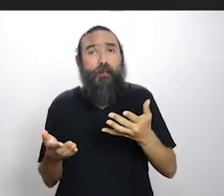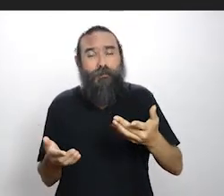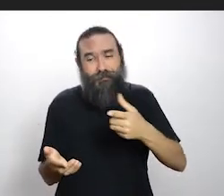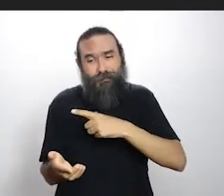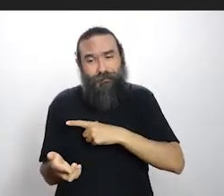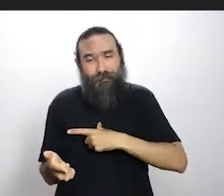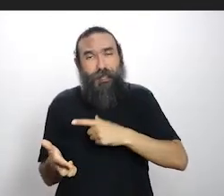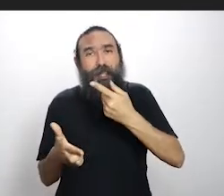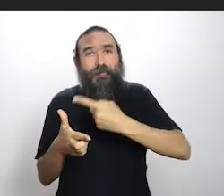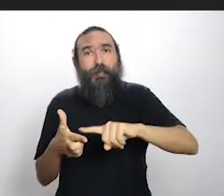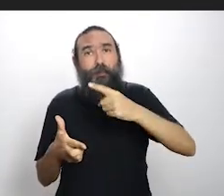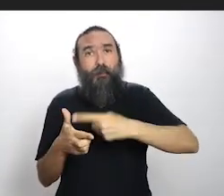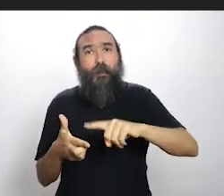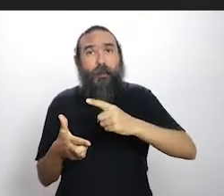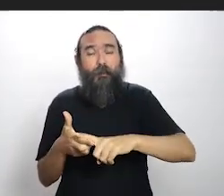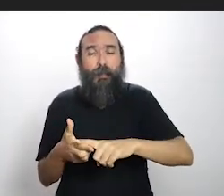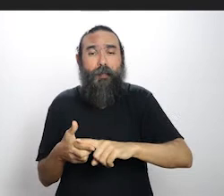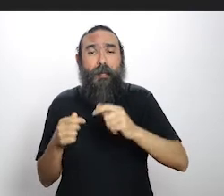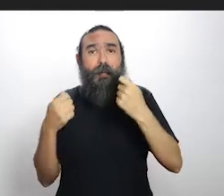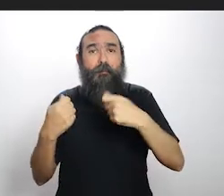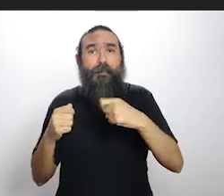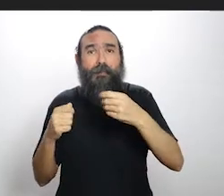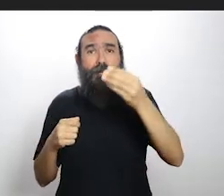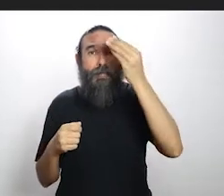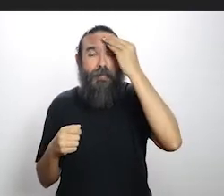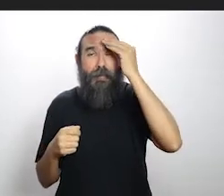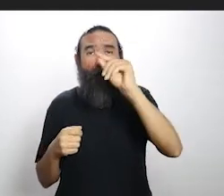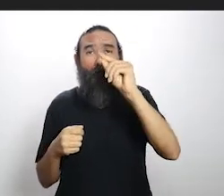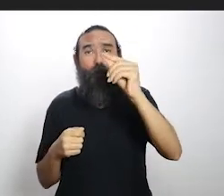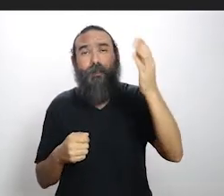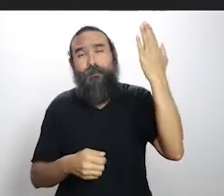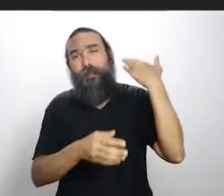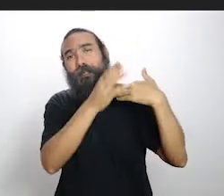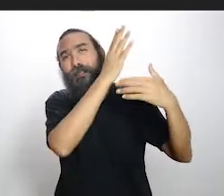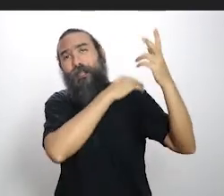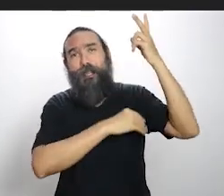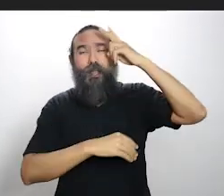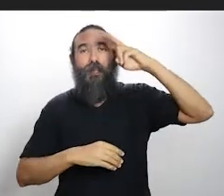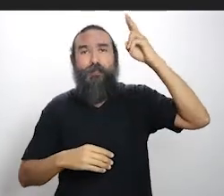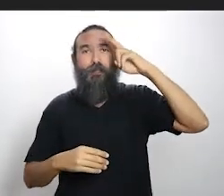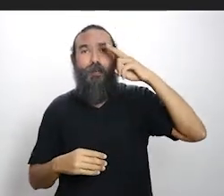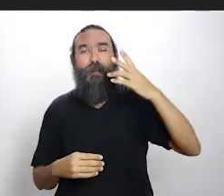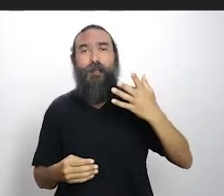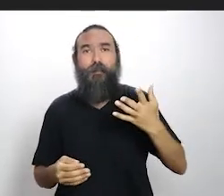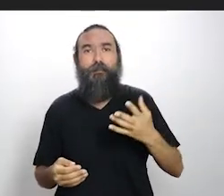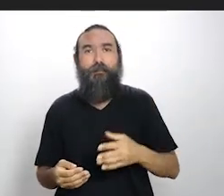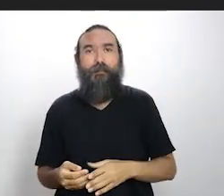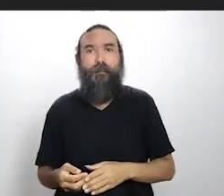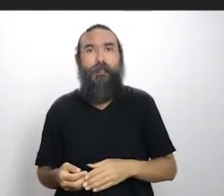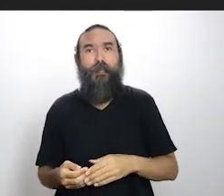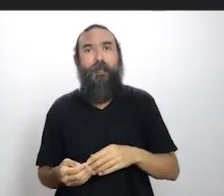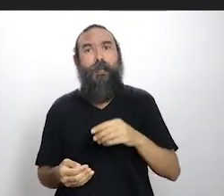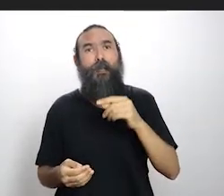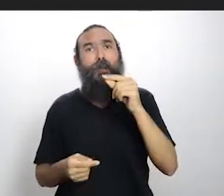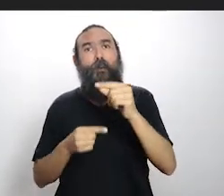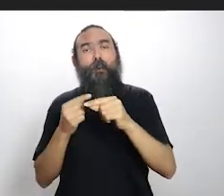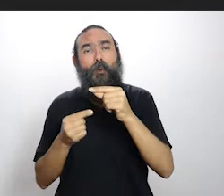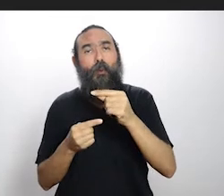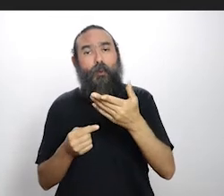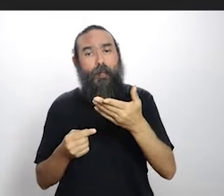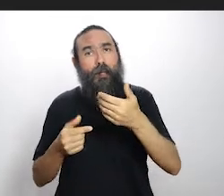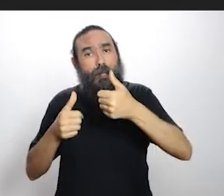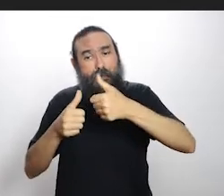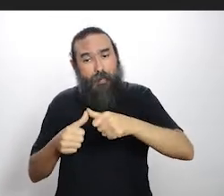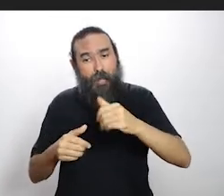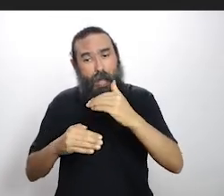A Lúcia Alberta trouxe muito bem, né, esse avanço que se teve no processo da educação, mas não somente do avanço,